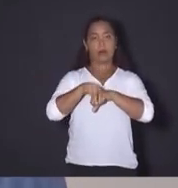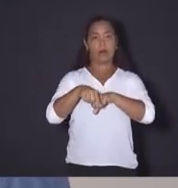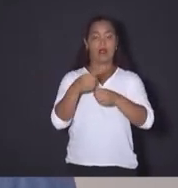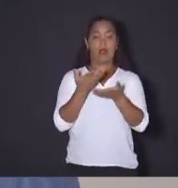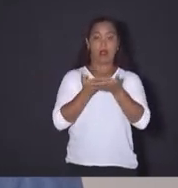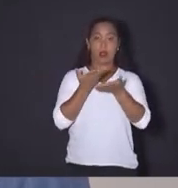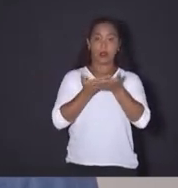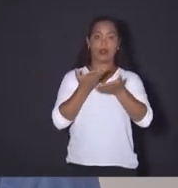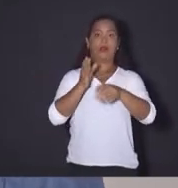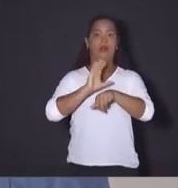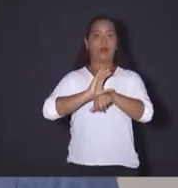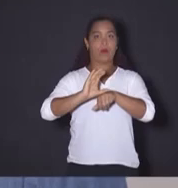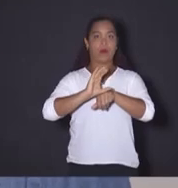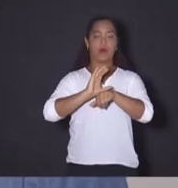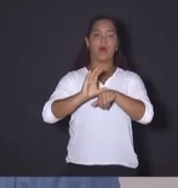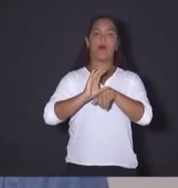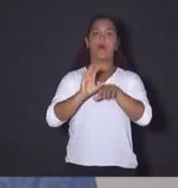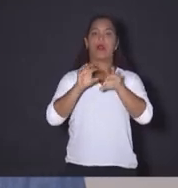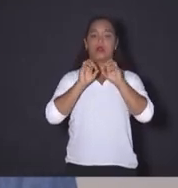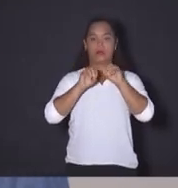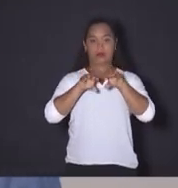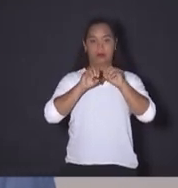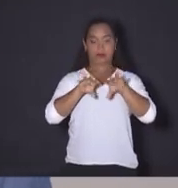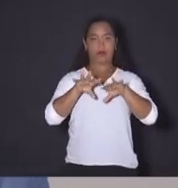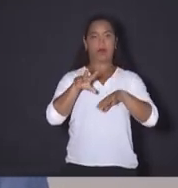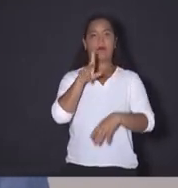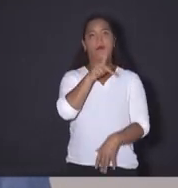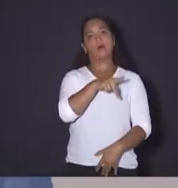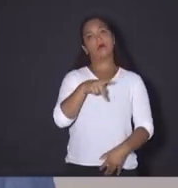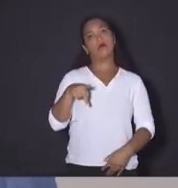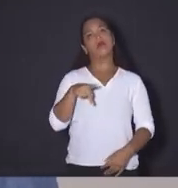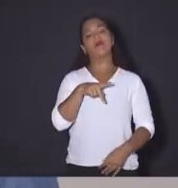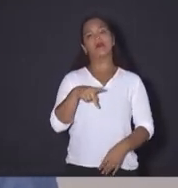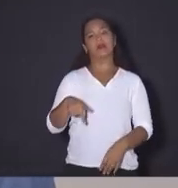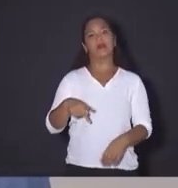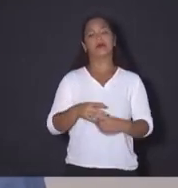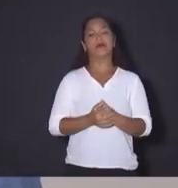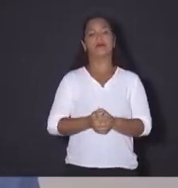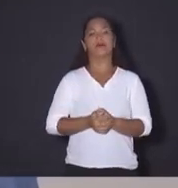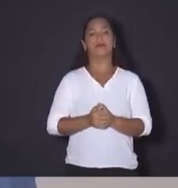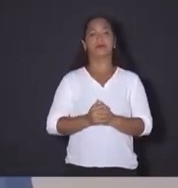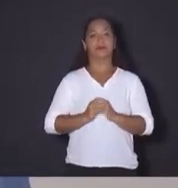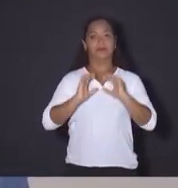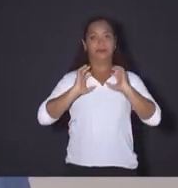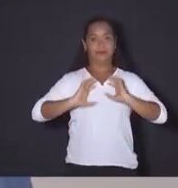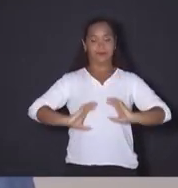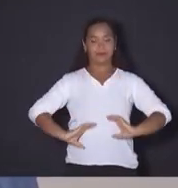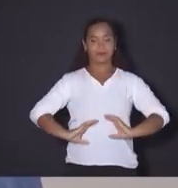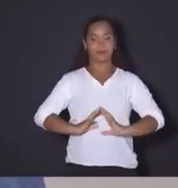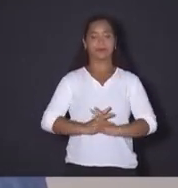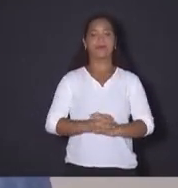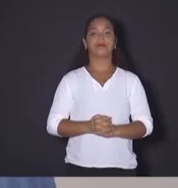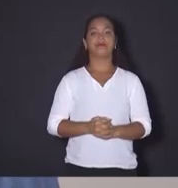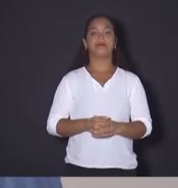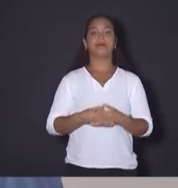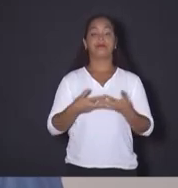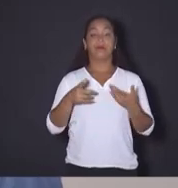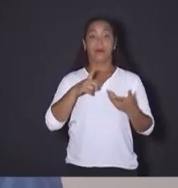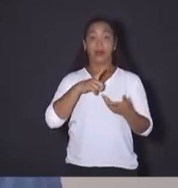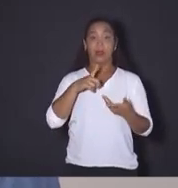sobretudo se for para uma concepção ampla de formação cidadã nós temos um arcabouço legal e